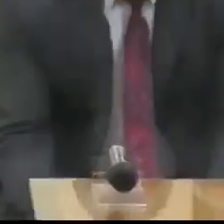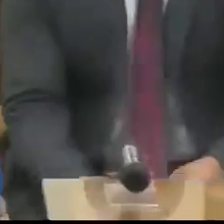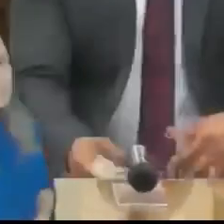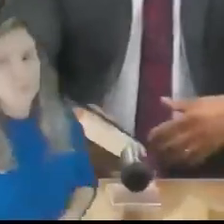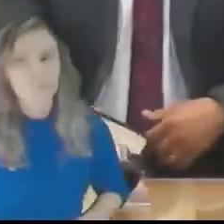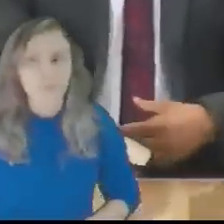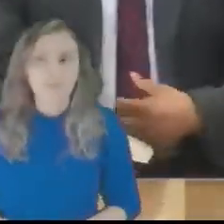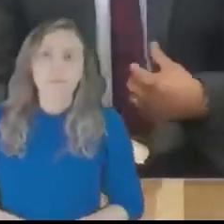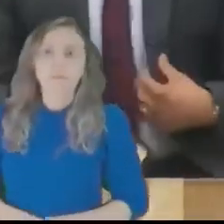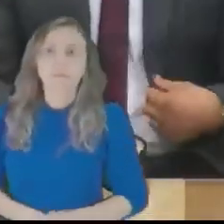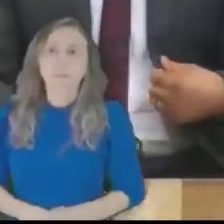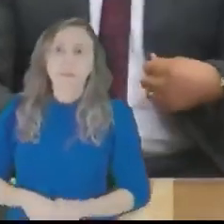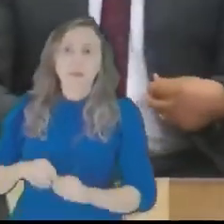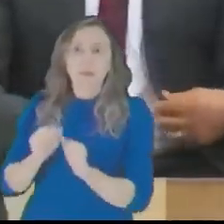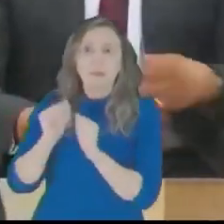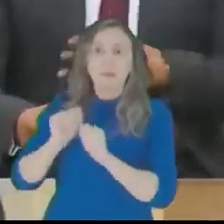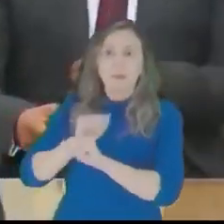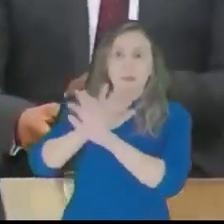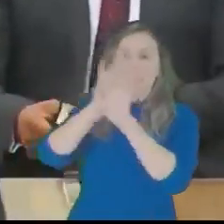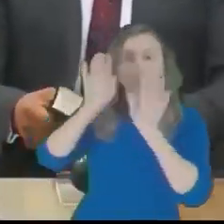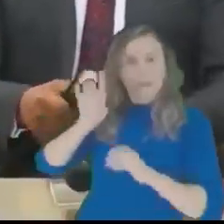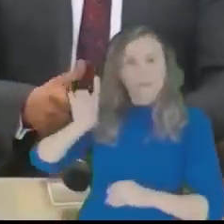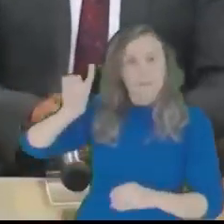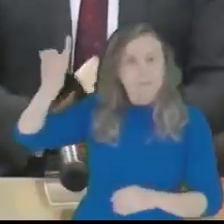Glória a Deus, irmãos, que maravilha